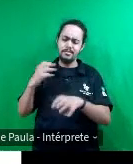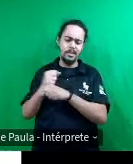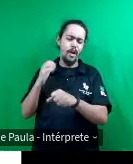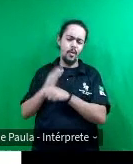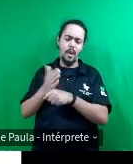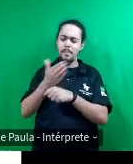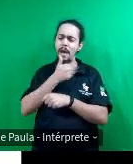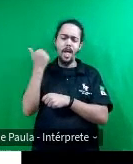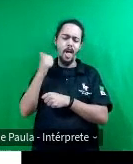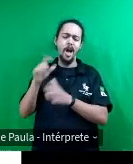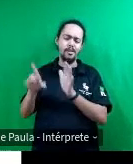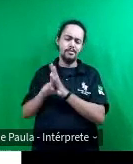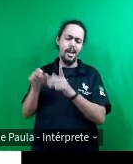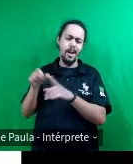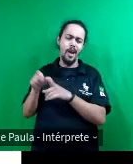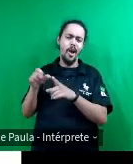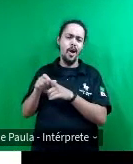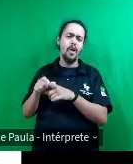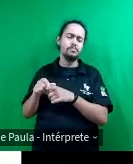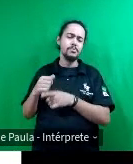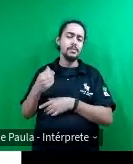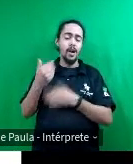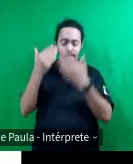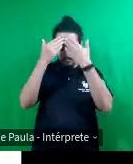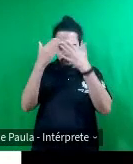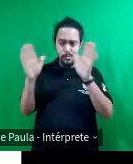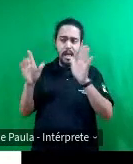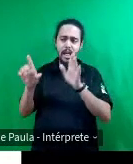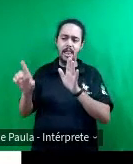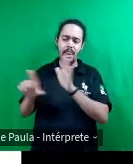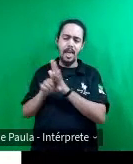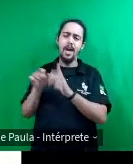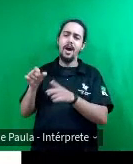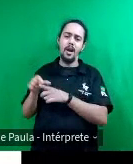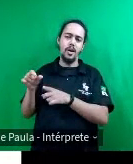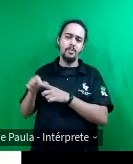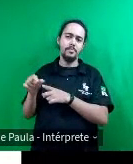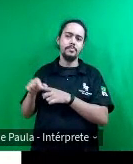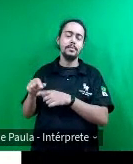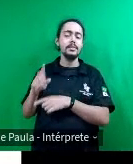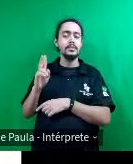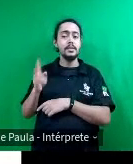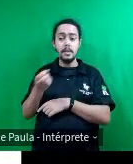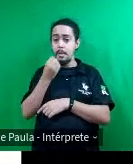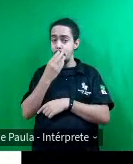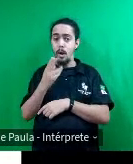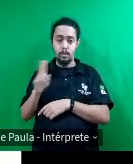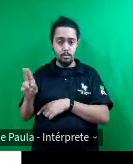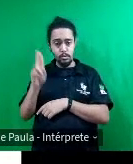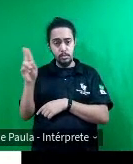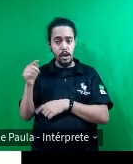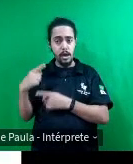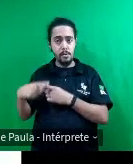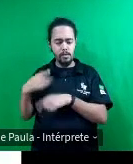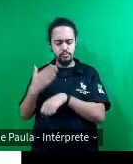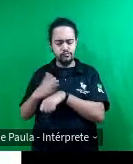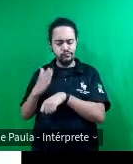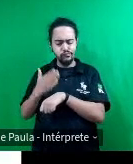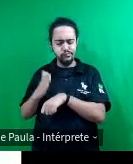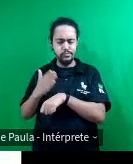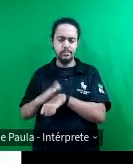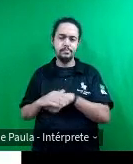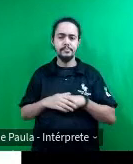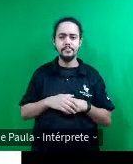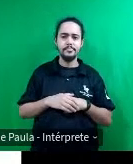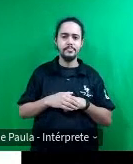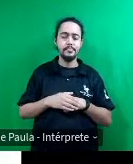aí para resolver o sistema. Sempre vai ser muito bem-vinda essa solução, né? A solução raiz aqui, ó. Se eu tenho